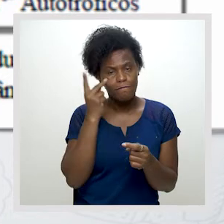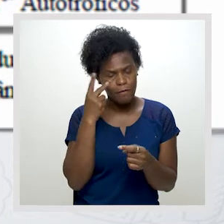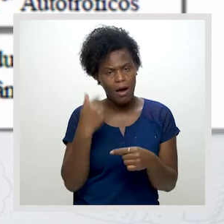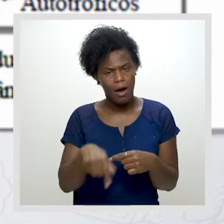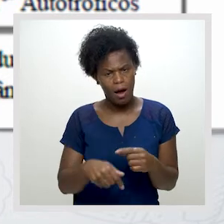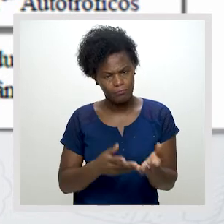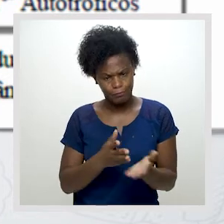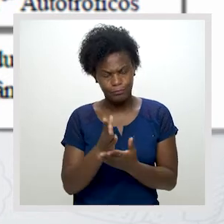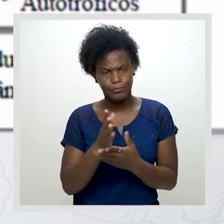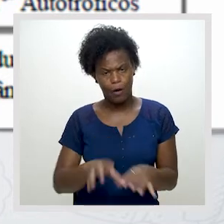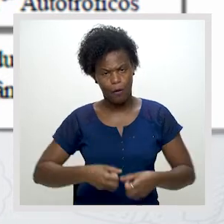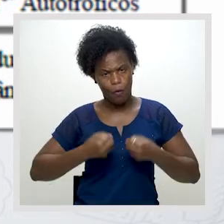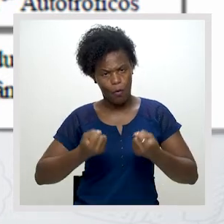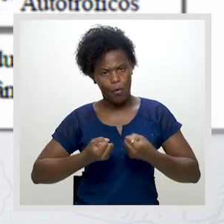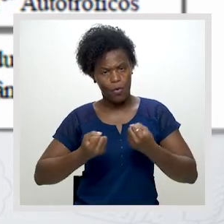resistiram